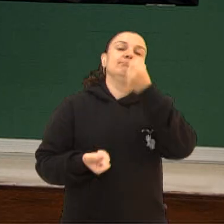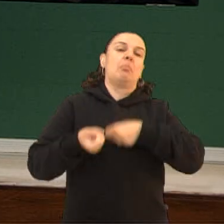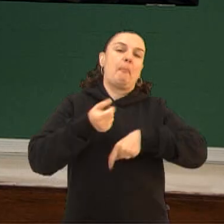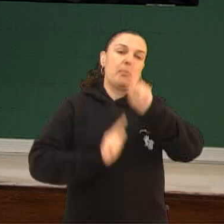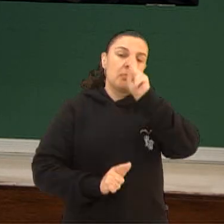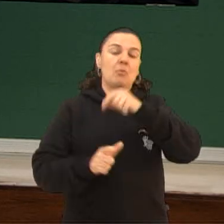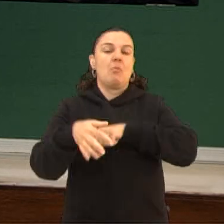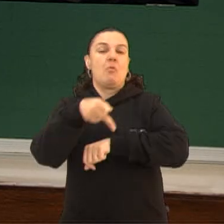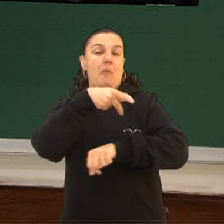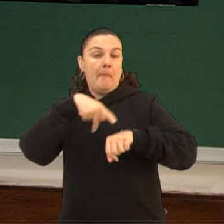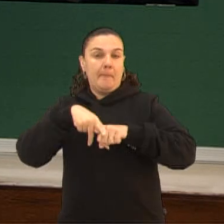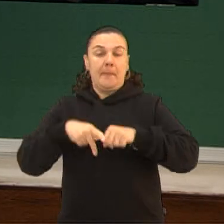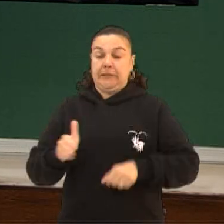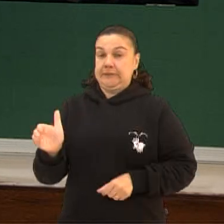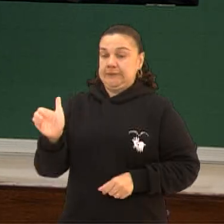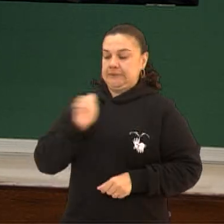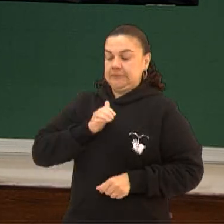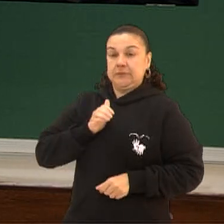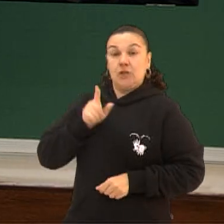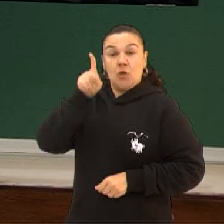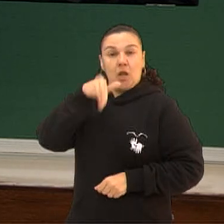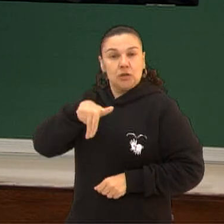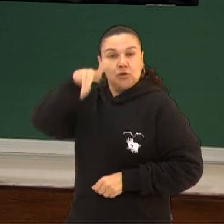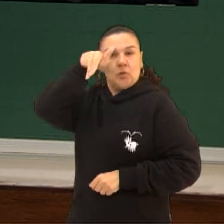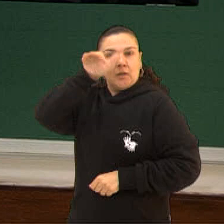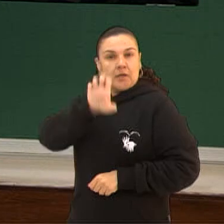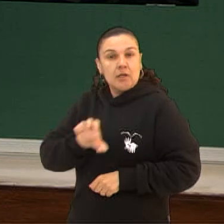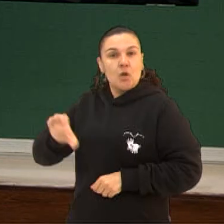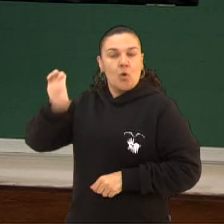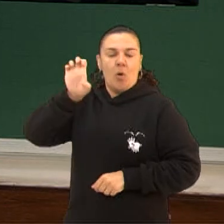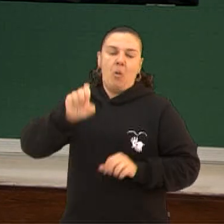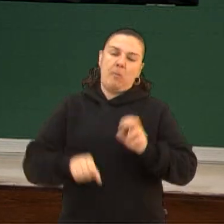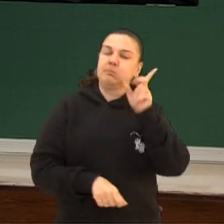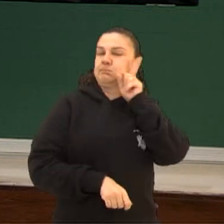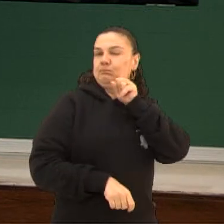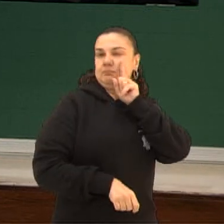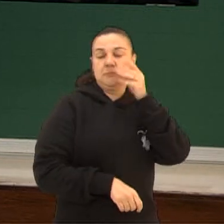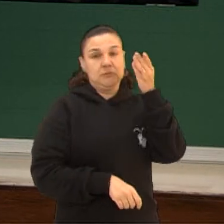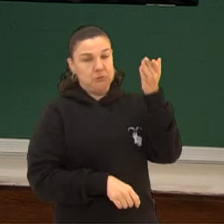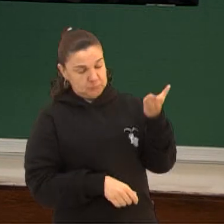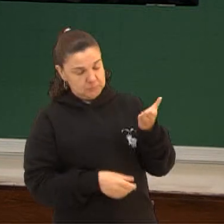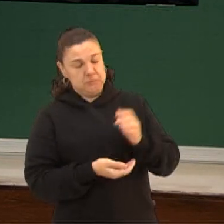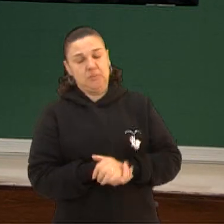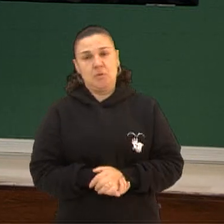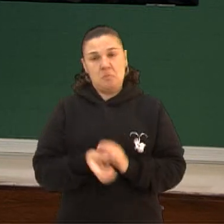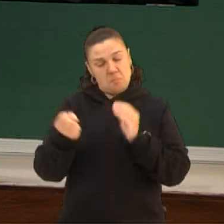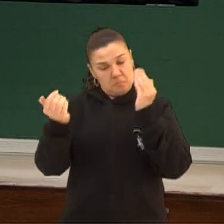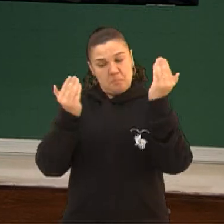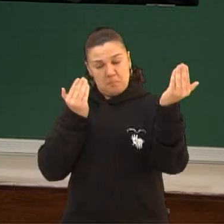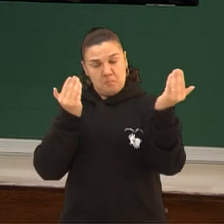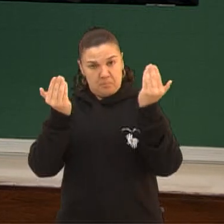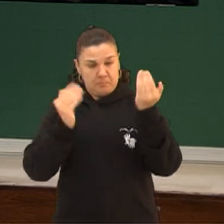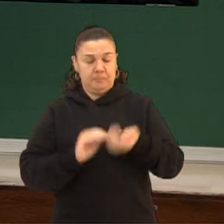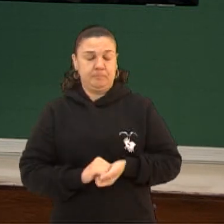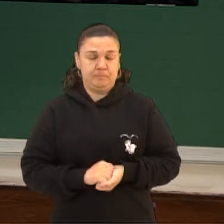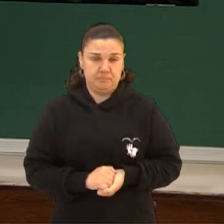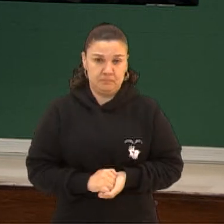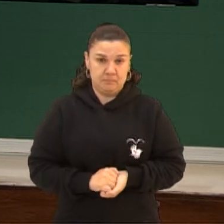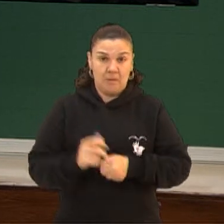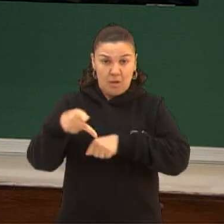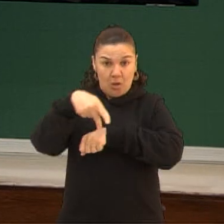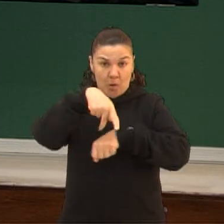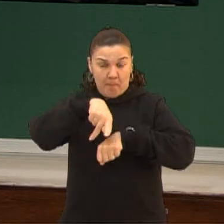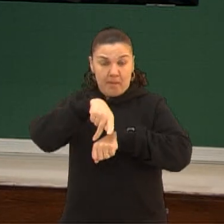países ricos, como lá no norte da Europa, né, como os Estados Unidos, até mesmo se você for parar para analisar,